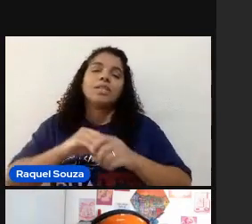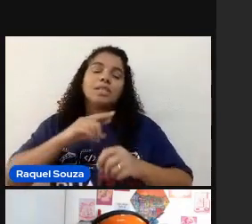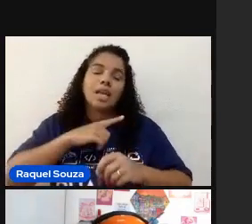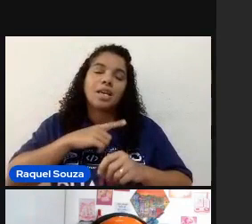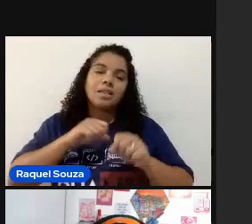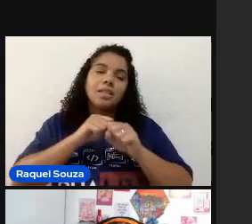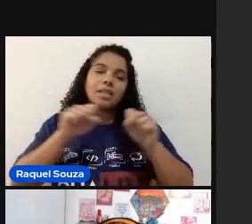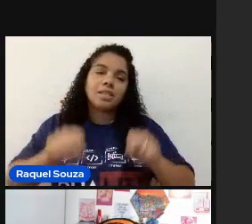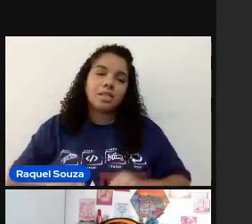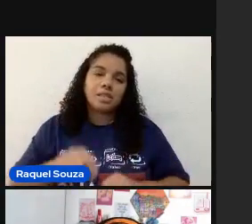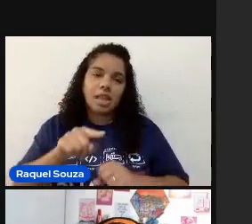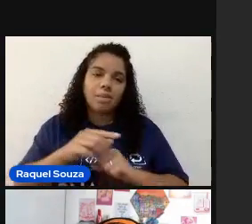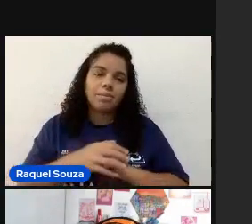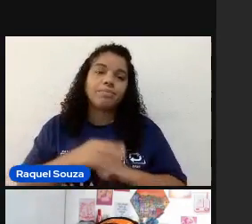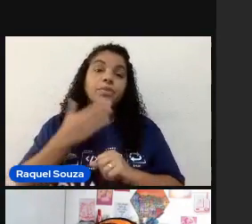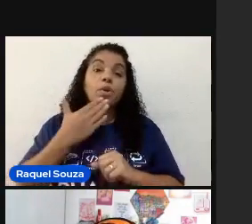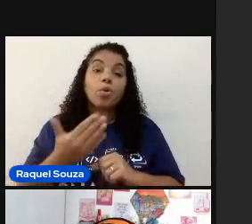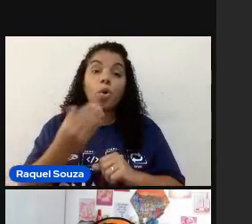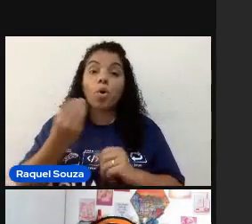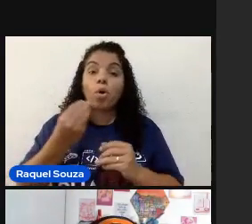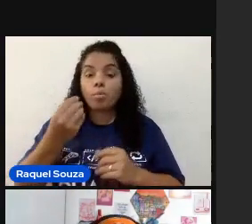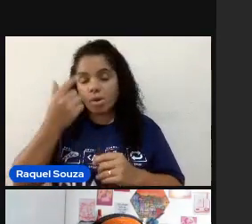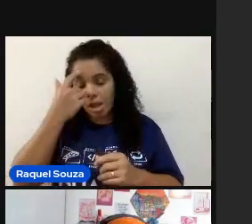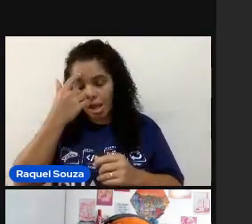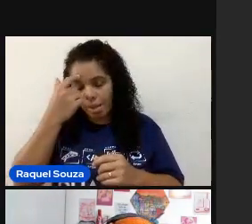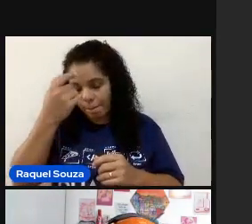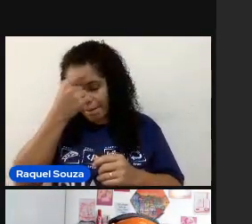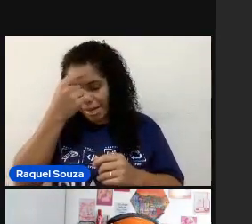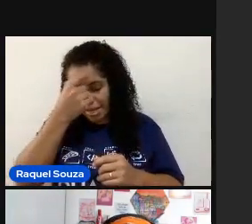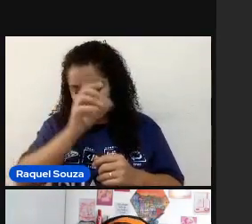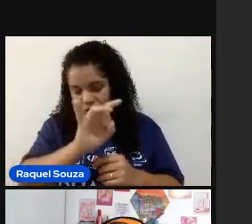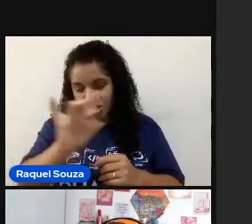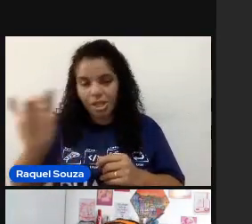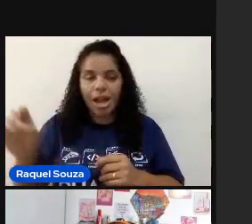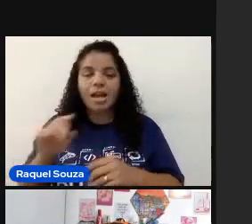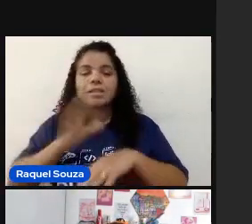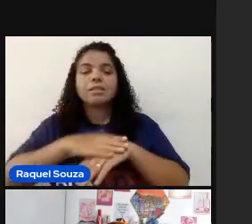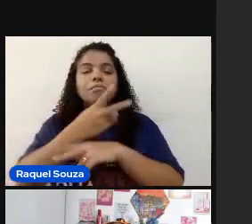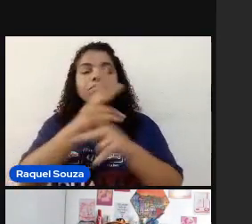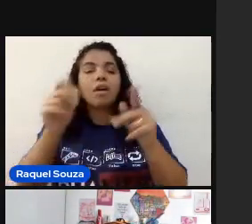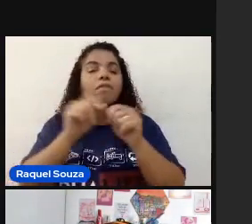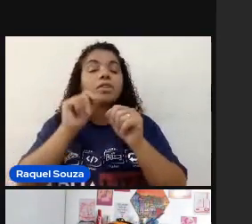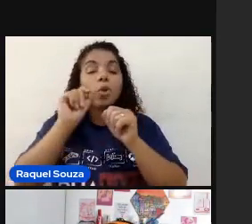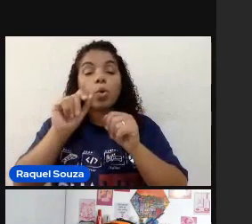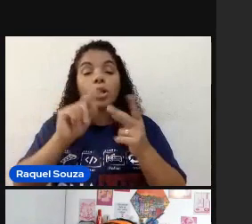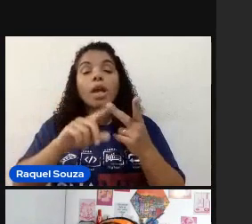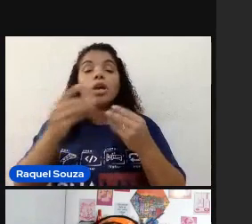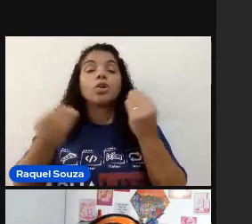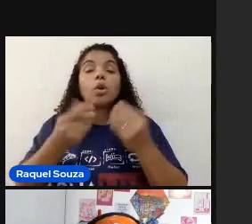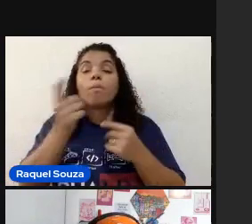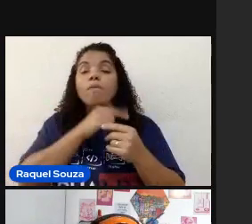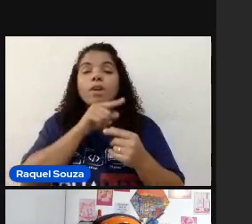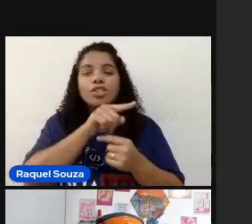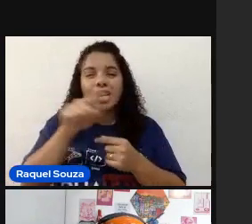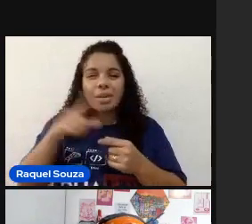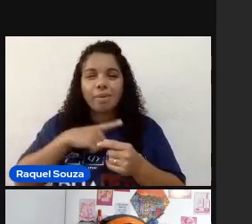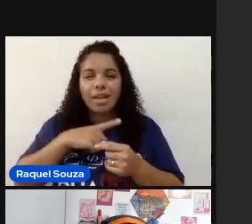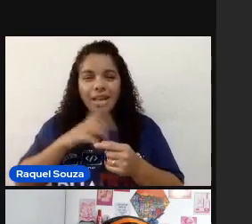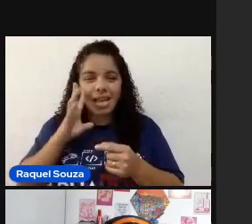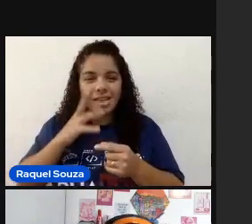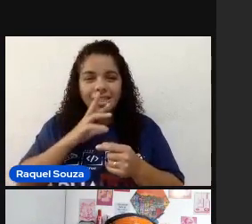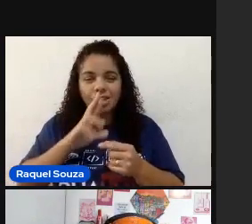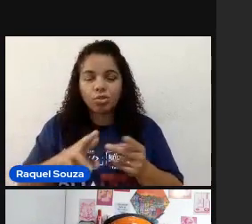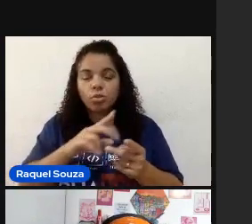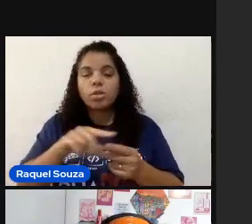todo. Então, com a mente de cada um deles, o que eles vão fazer, como é que vai chegar para eles essa solução, é que eu